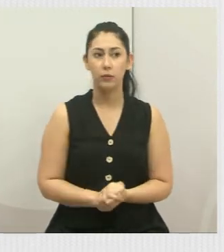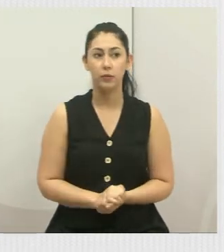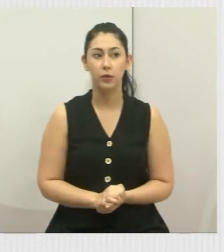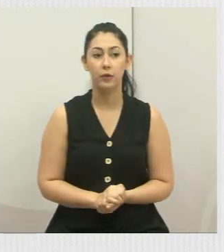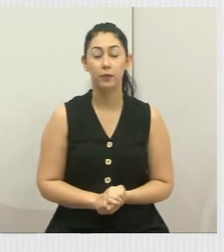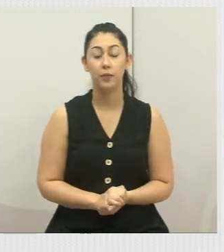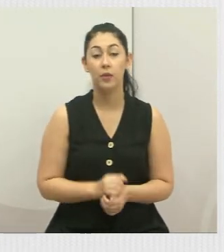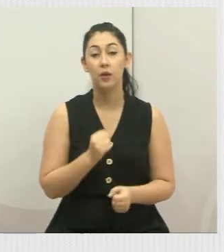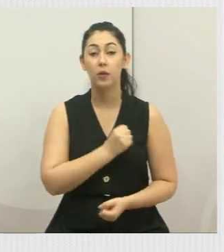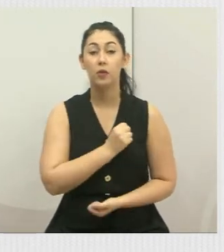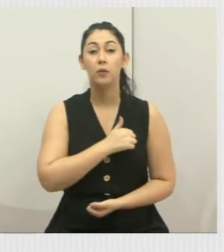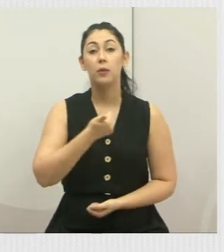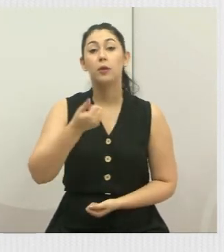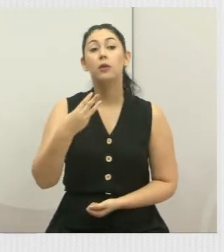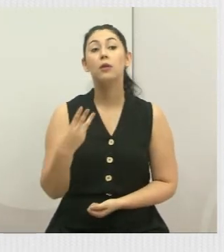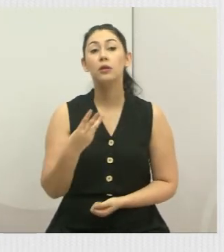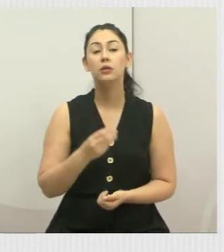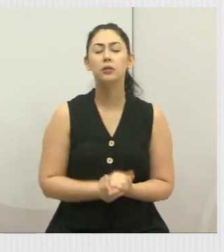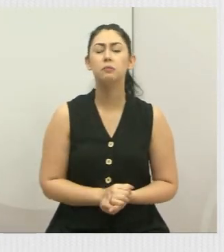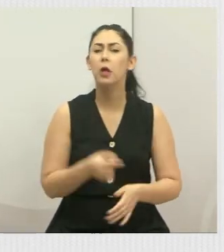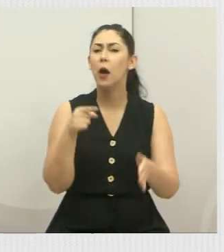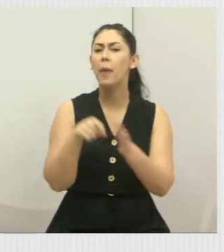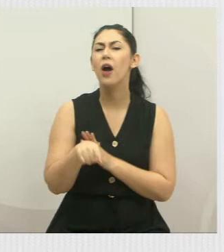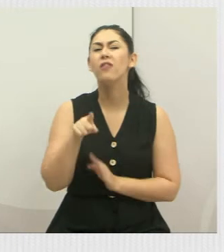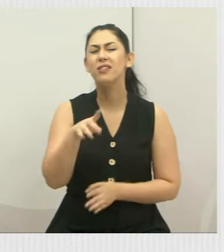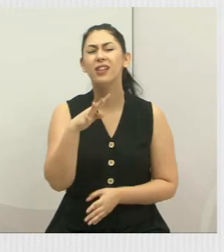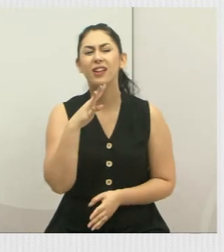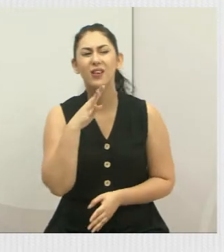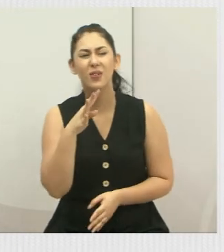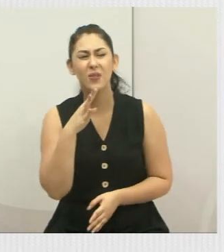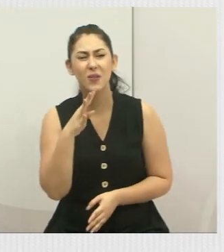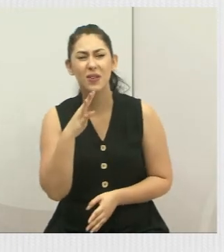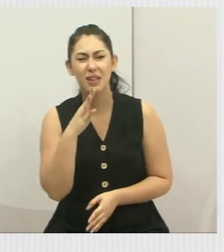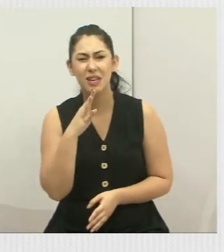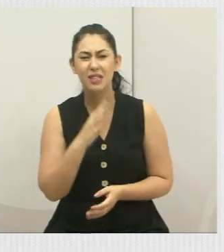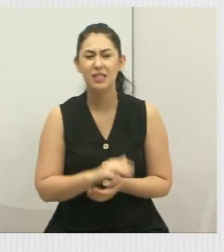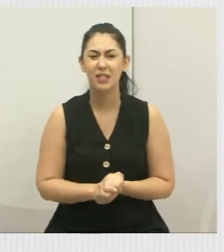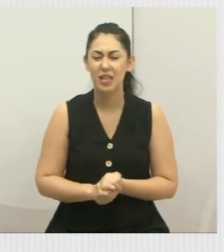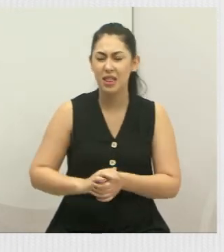A número 13. Você conhece ligações cruzadas? O que